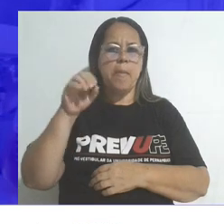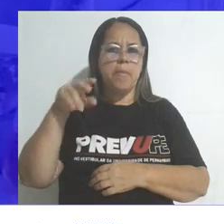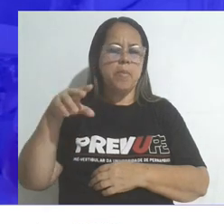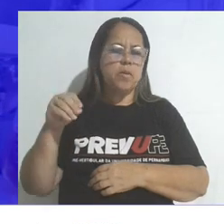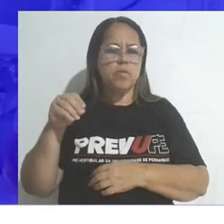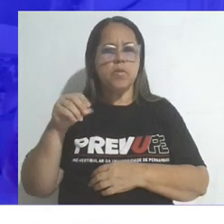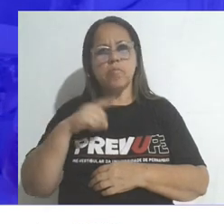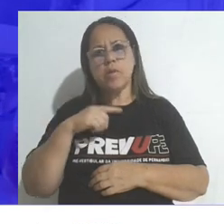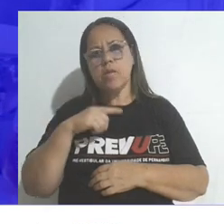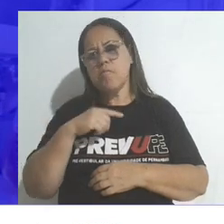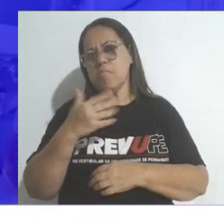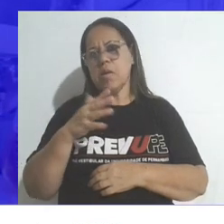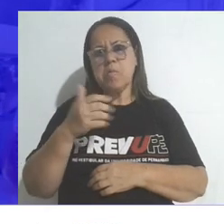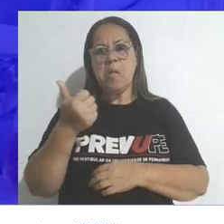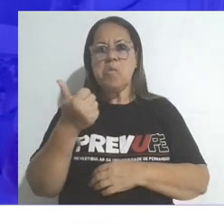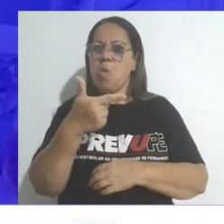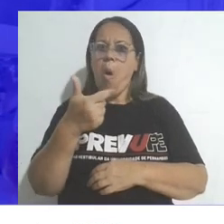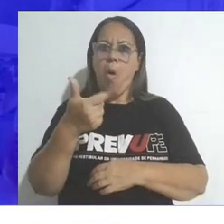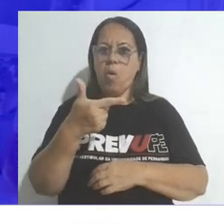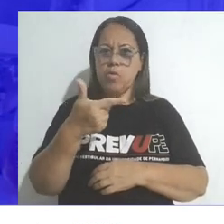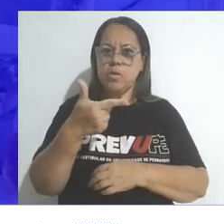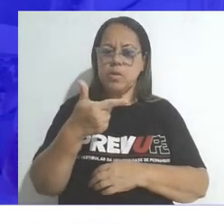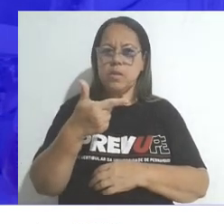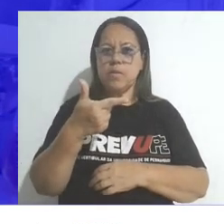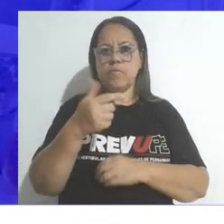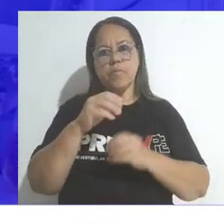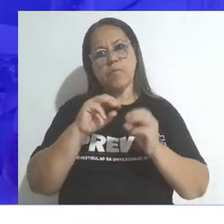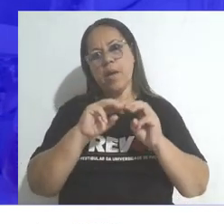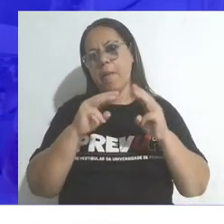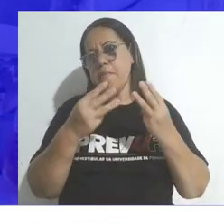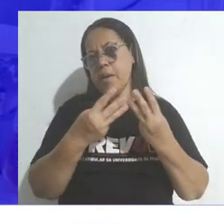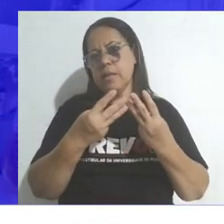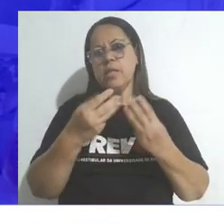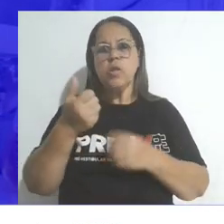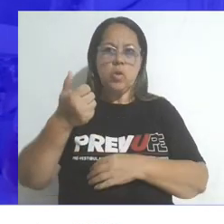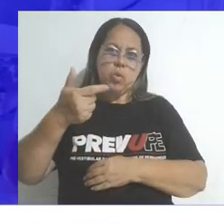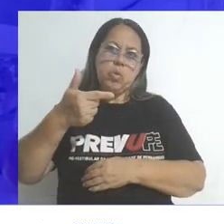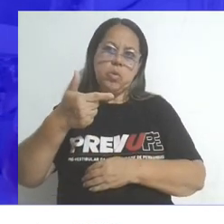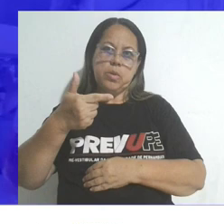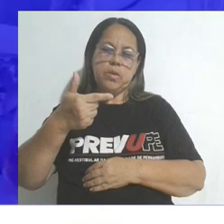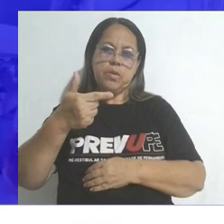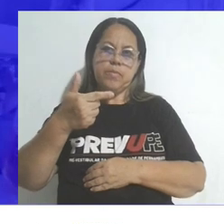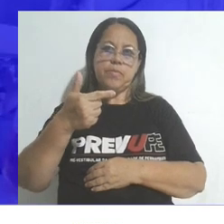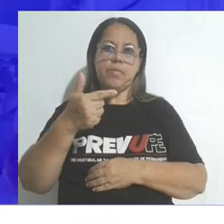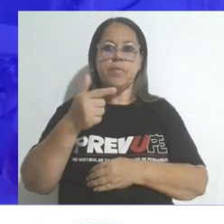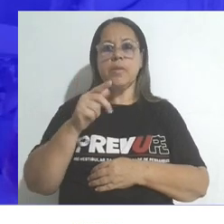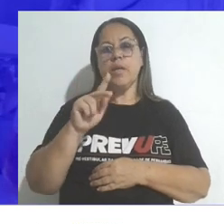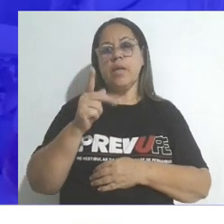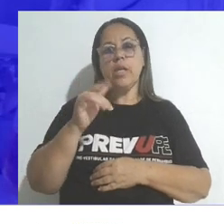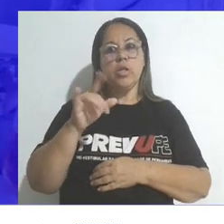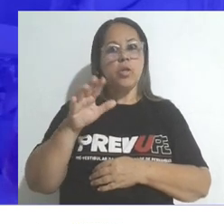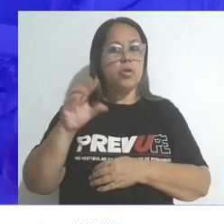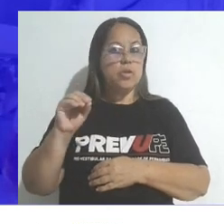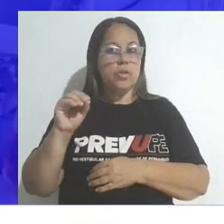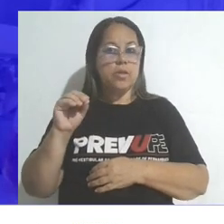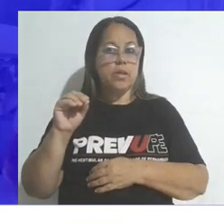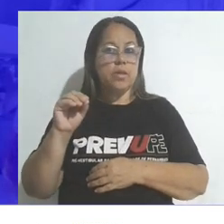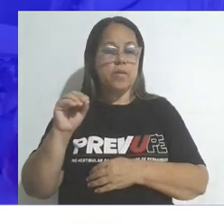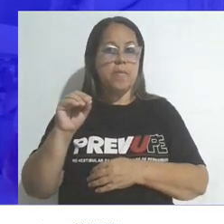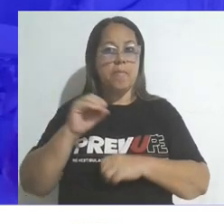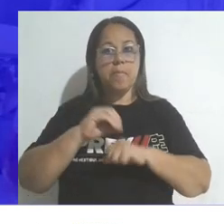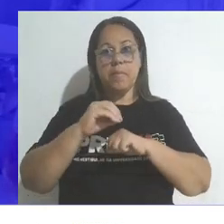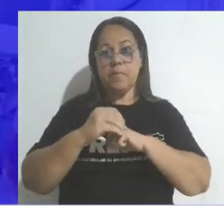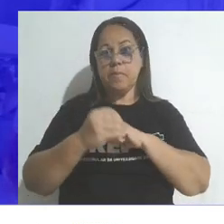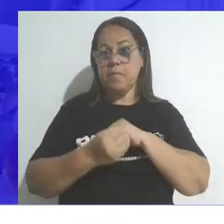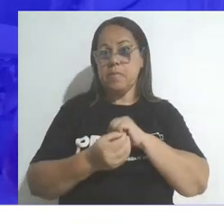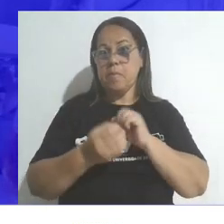de aproximadamente 12. Vamos considerar a sua massa de 12. E o hidrogênio tem massa molar de 1. Então, a